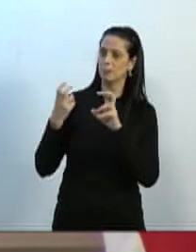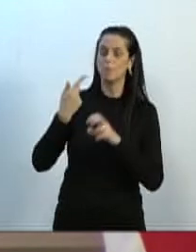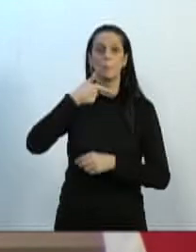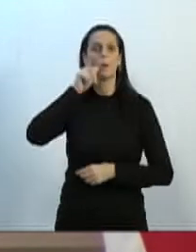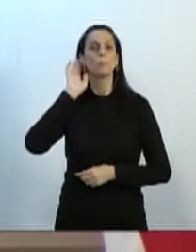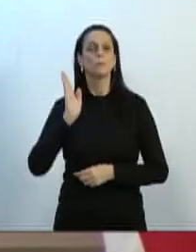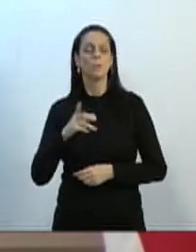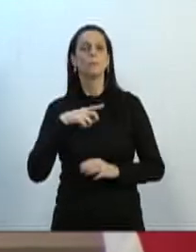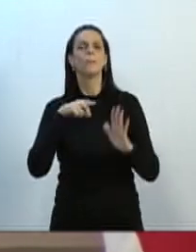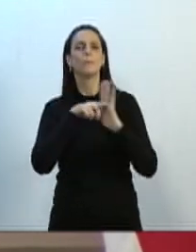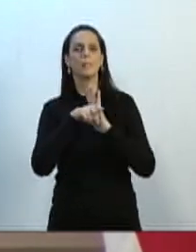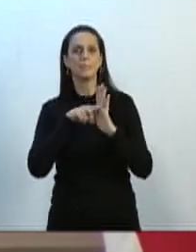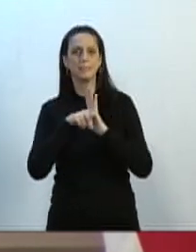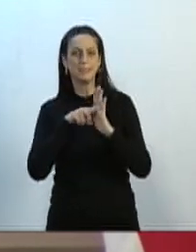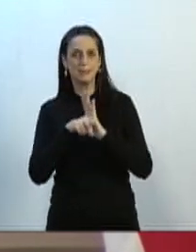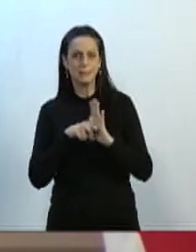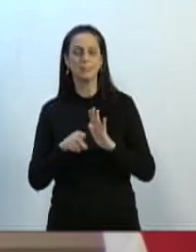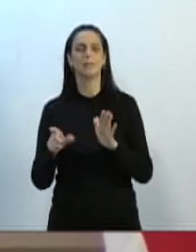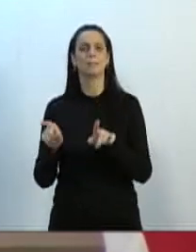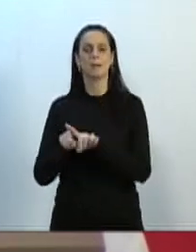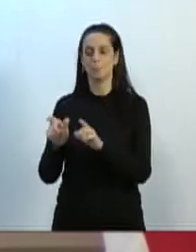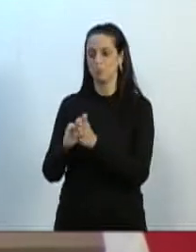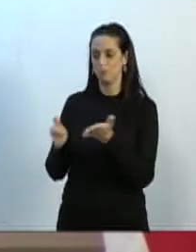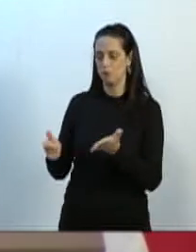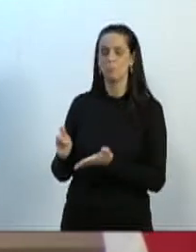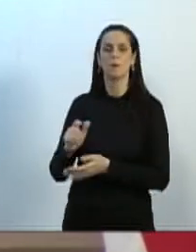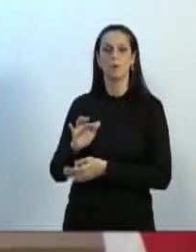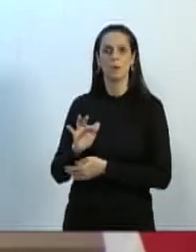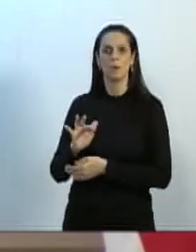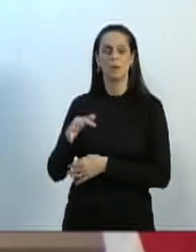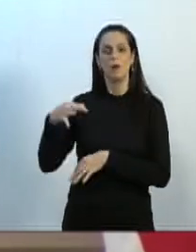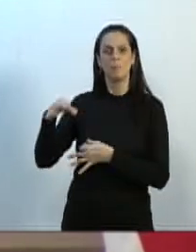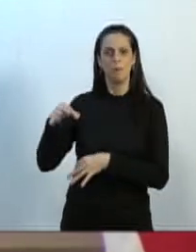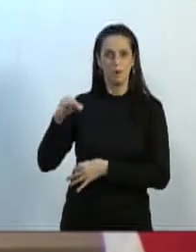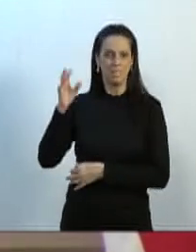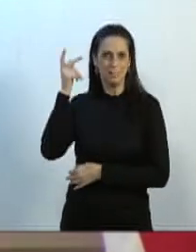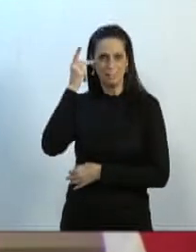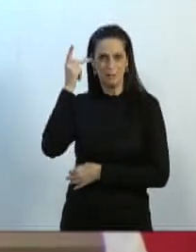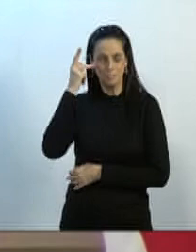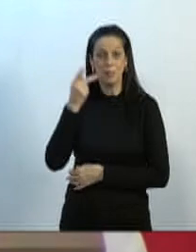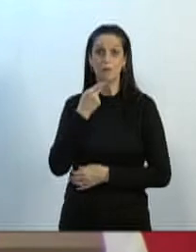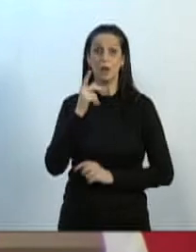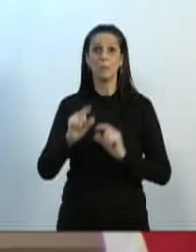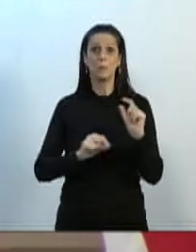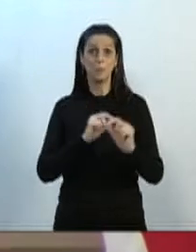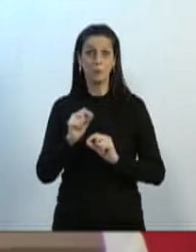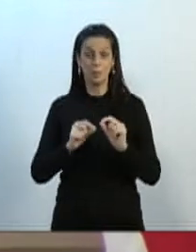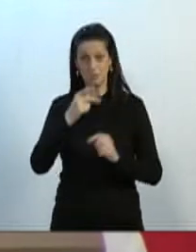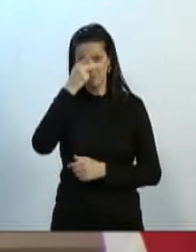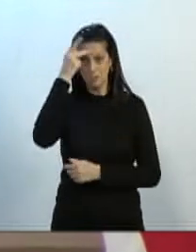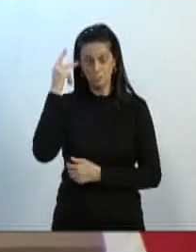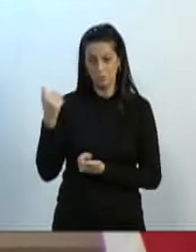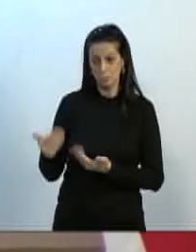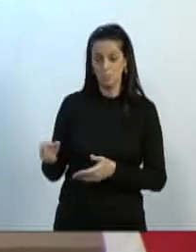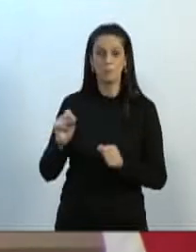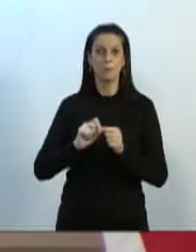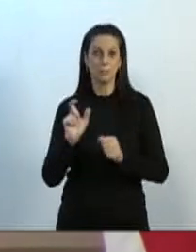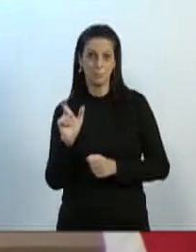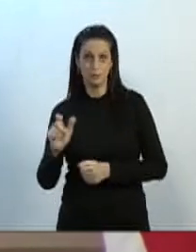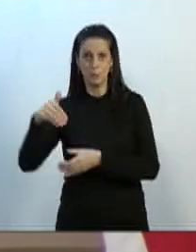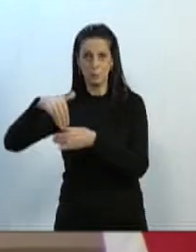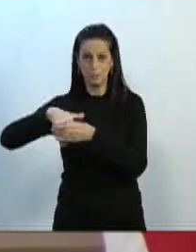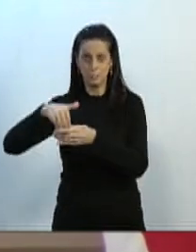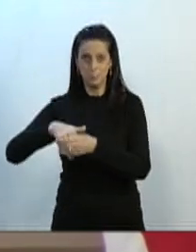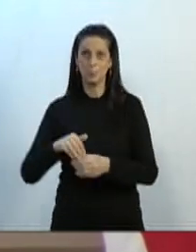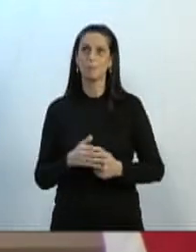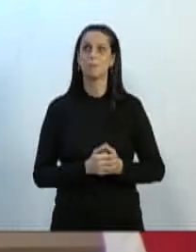no jornal A Folha de São Paulo, disse que 46% dos jovens que fizeram o título de eleitor, há um trabalho maravilhoso que está sendo